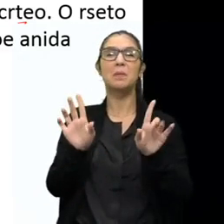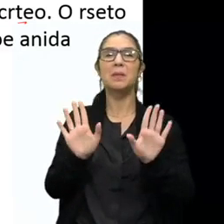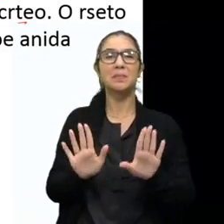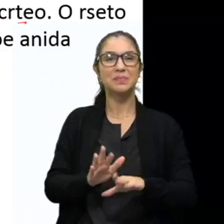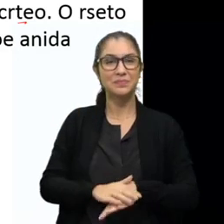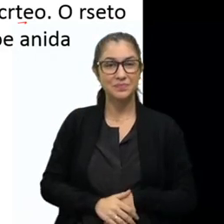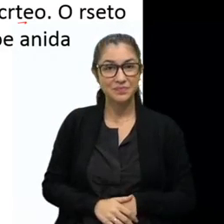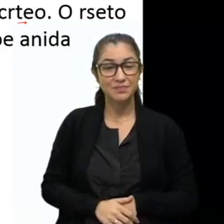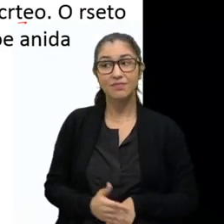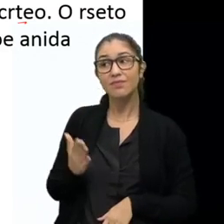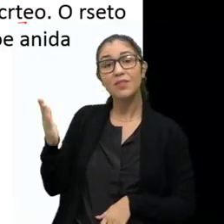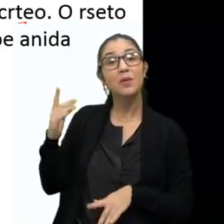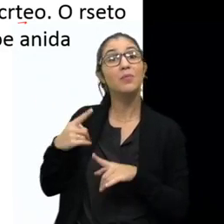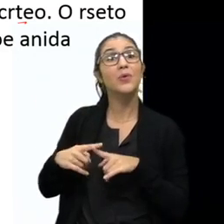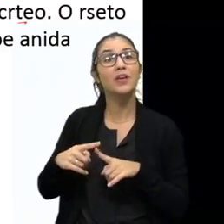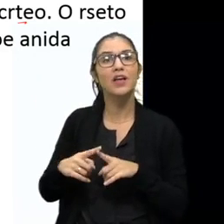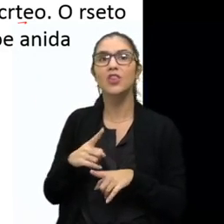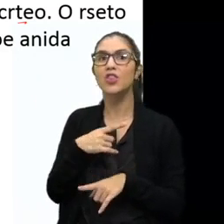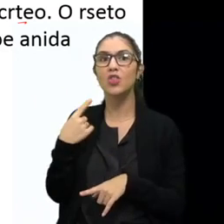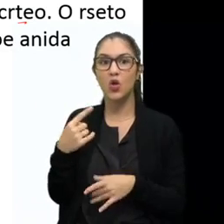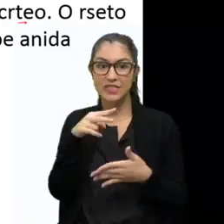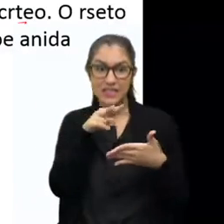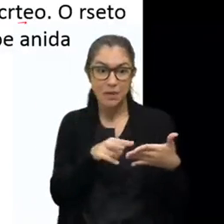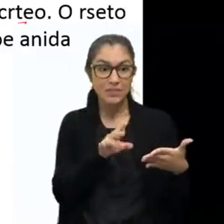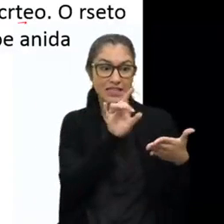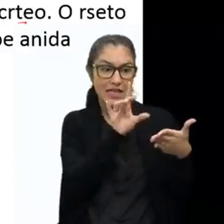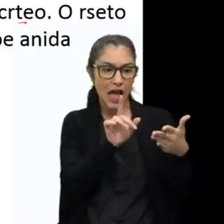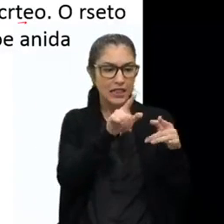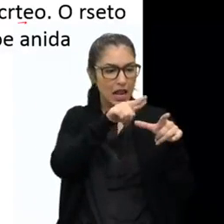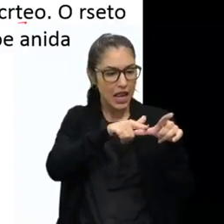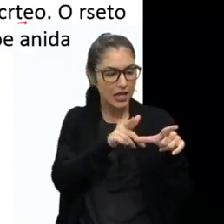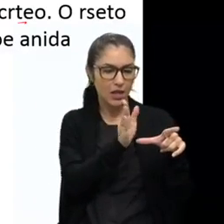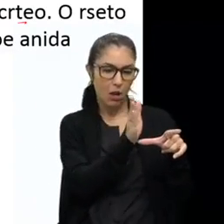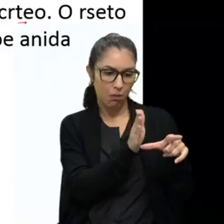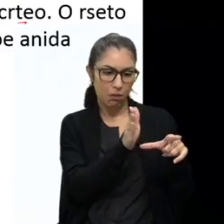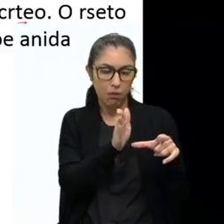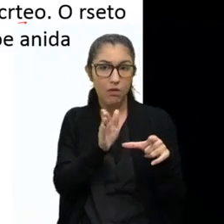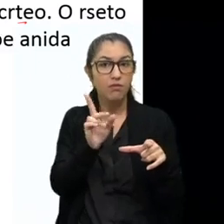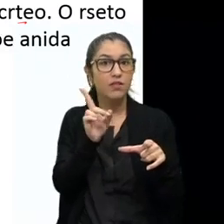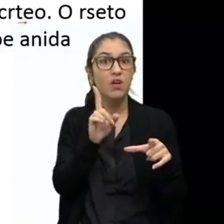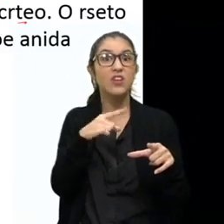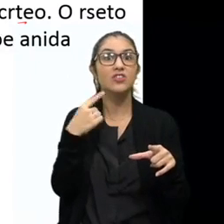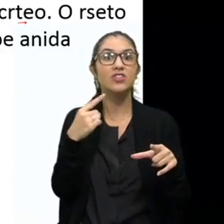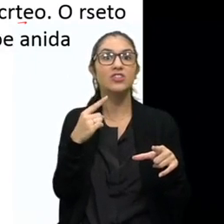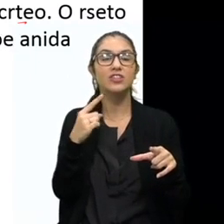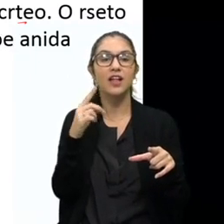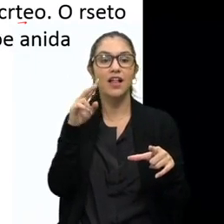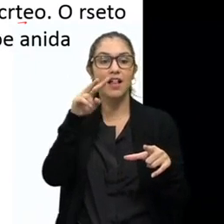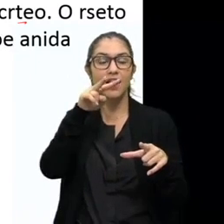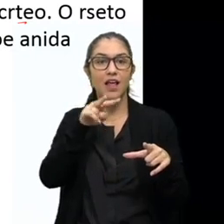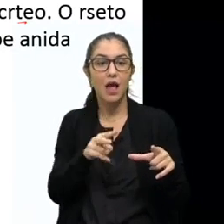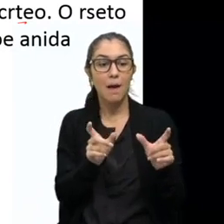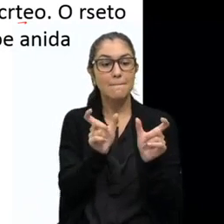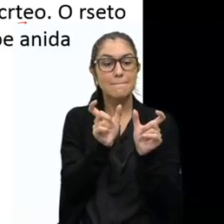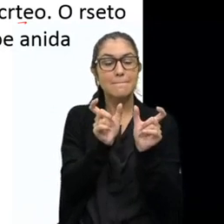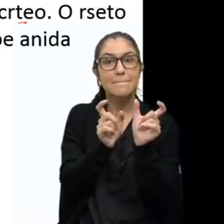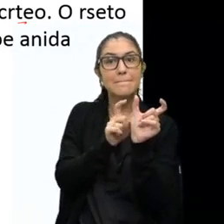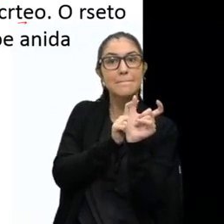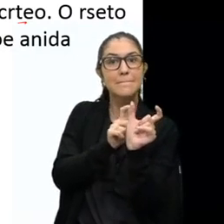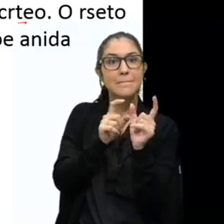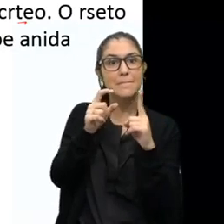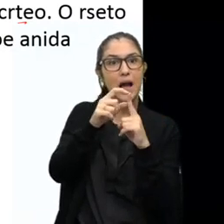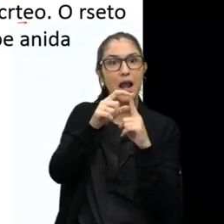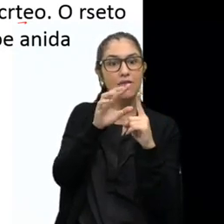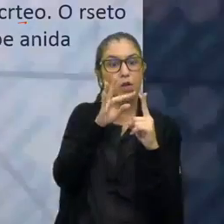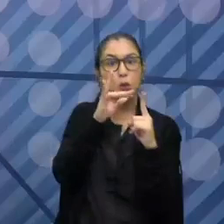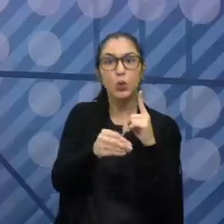problema. Isto é porque nós não lemos cada letra isolada, mas lemos as palavras ou a palavra